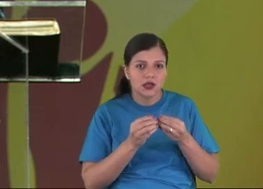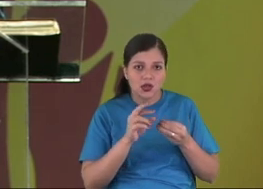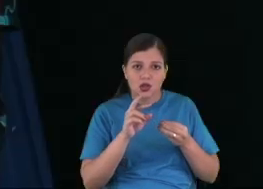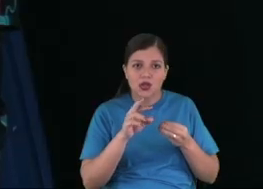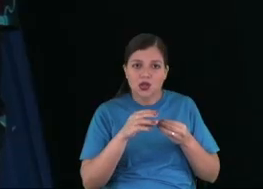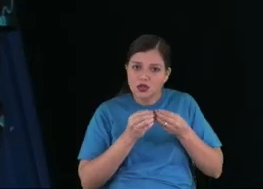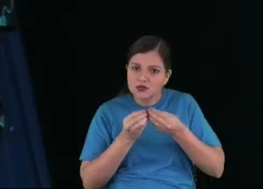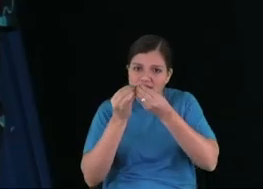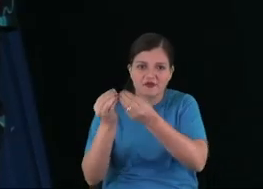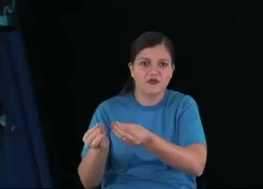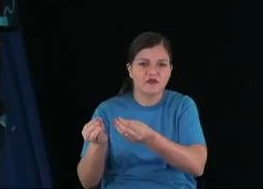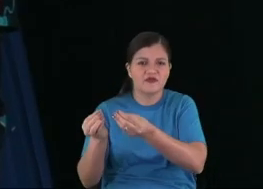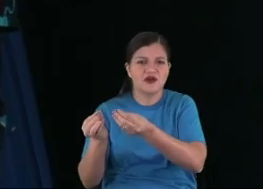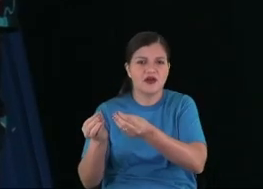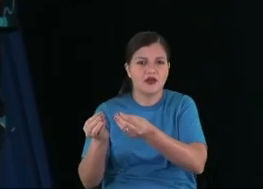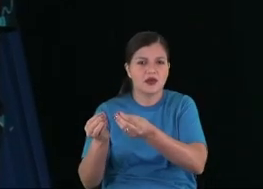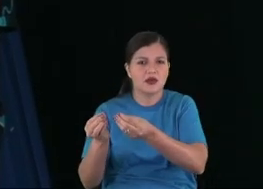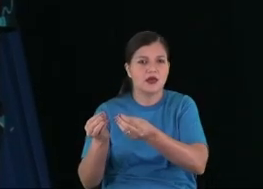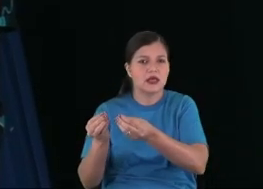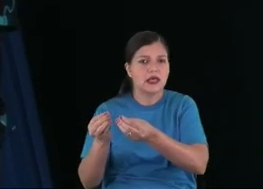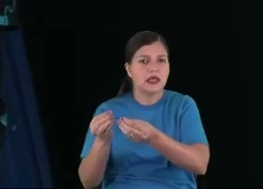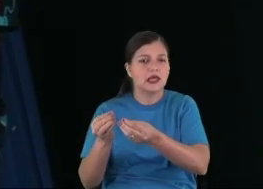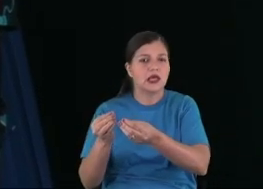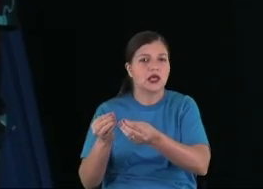Não dê uma de malandro.